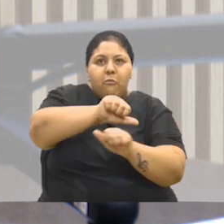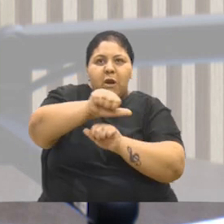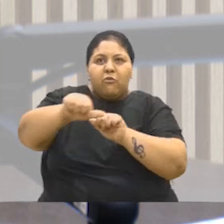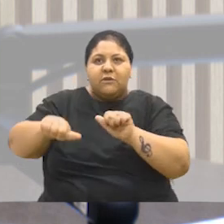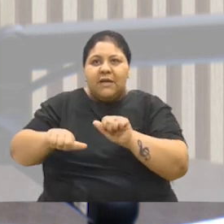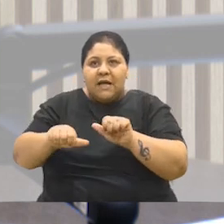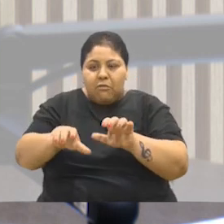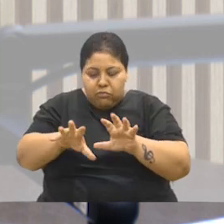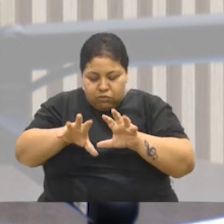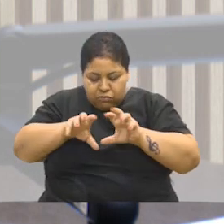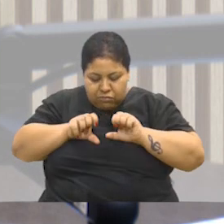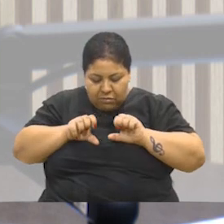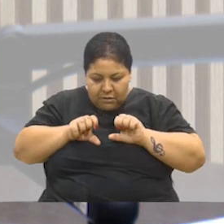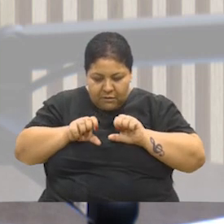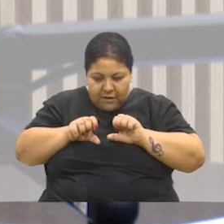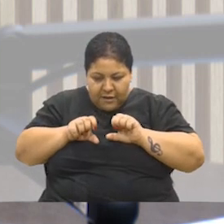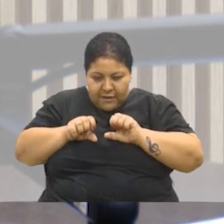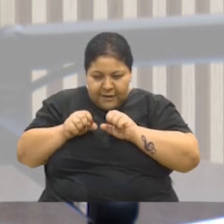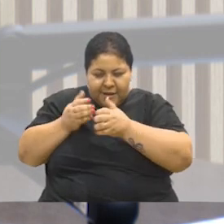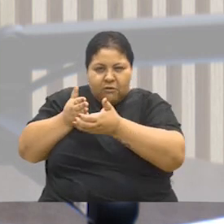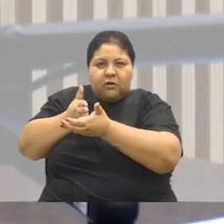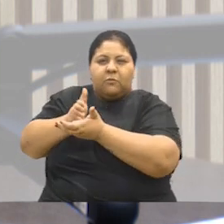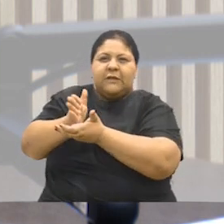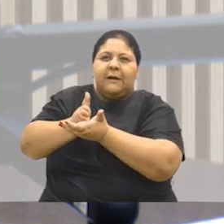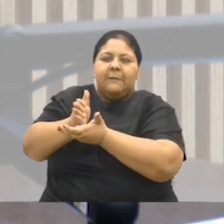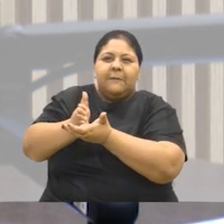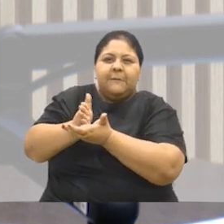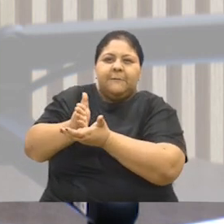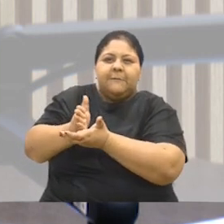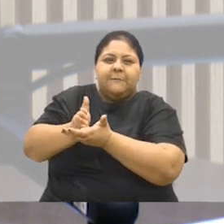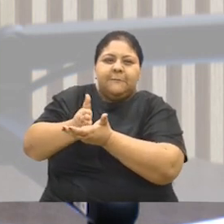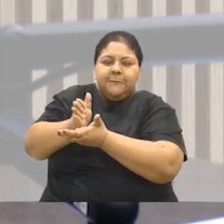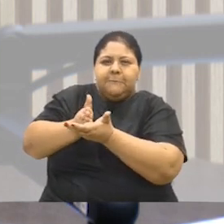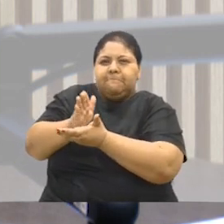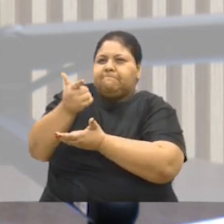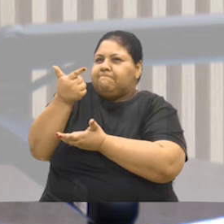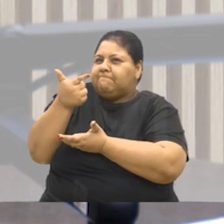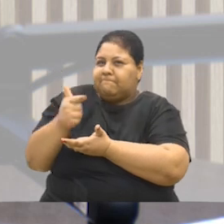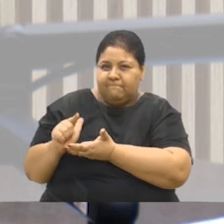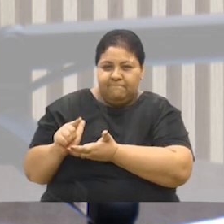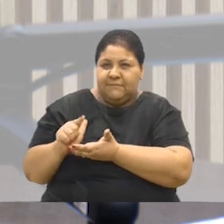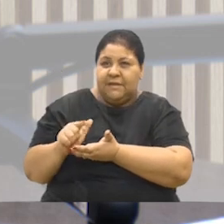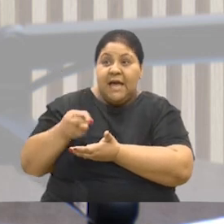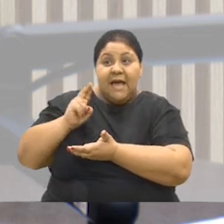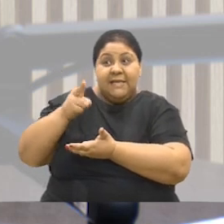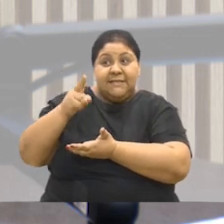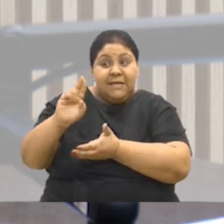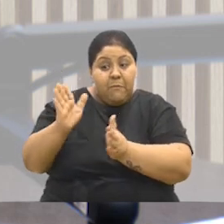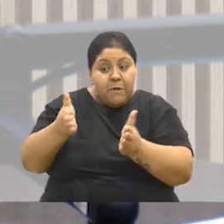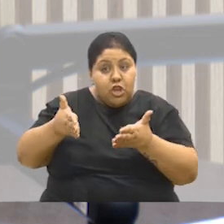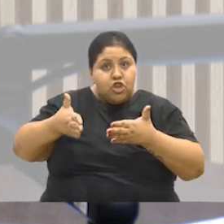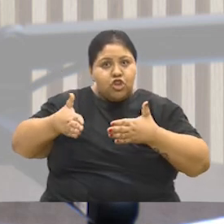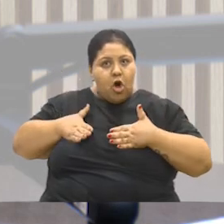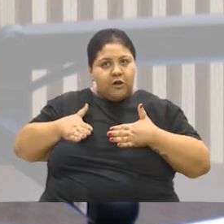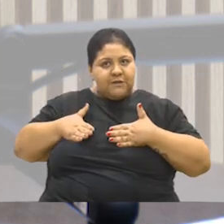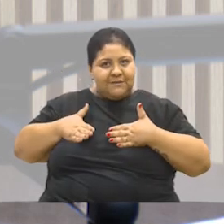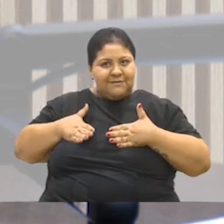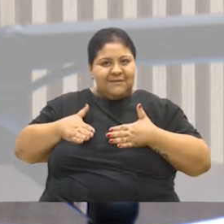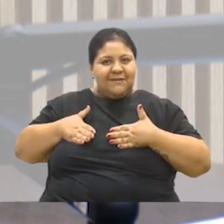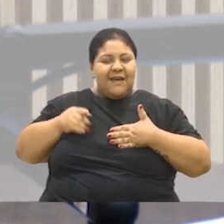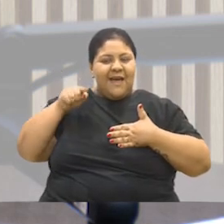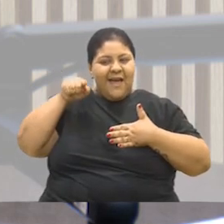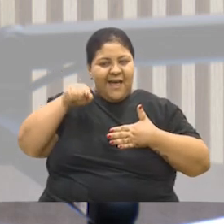mais? É sempre com a gente, nunca é com os outros. Então, é essa reflexão que nós precisamos